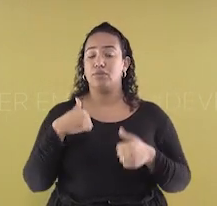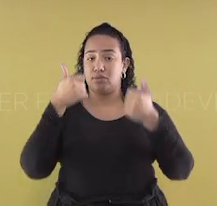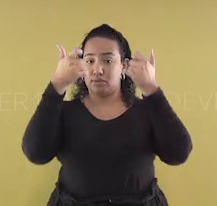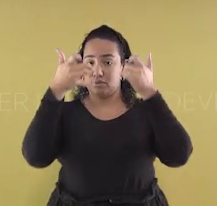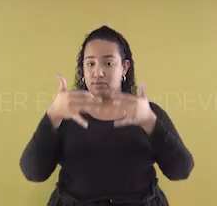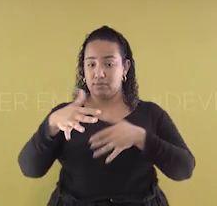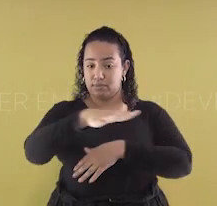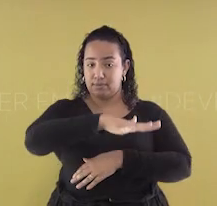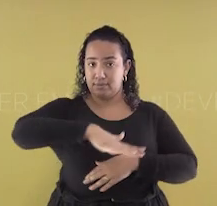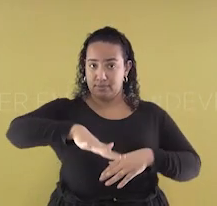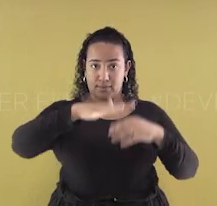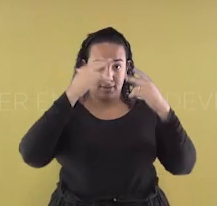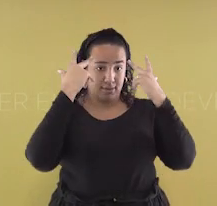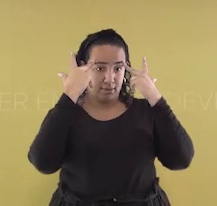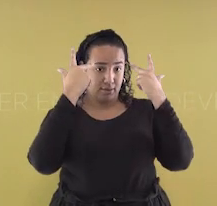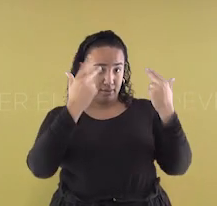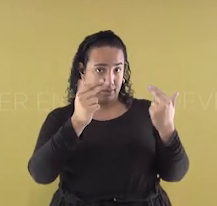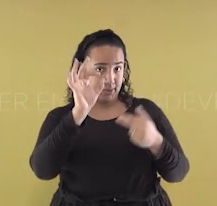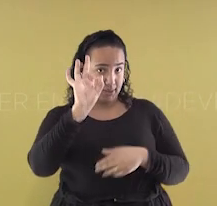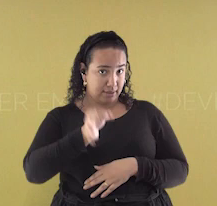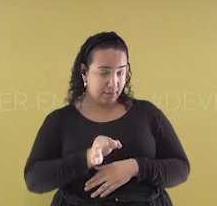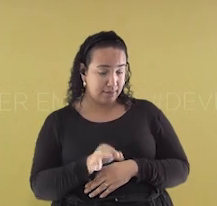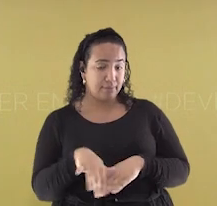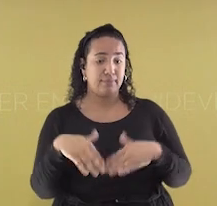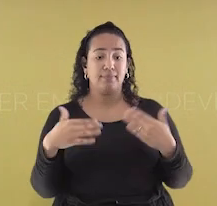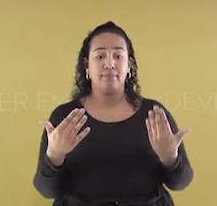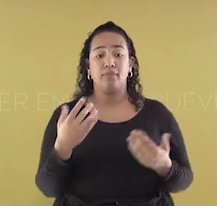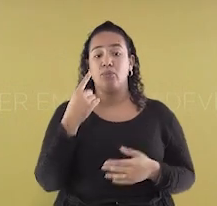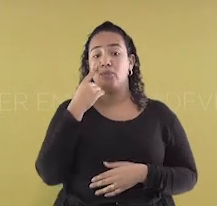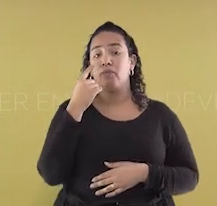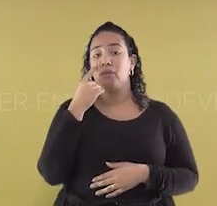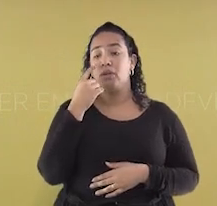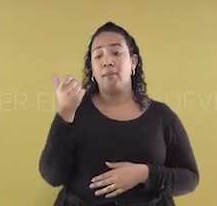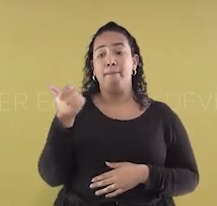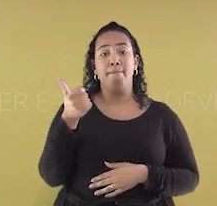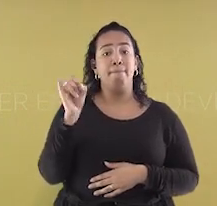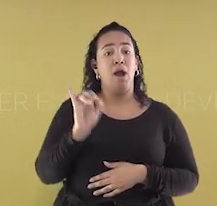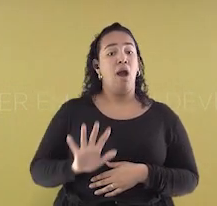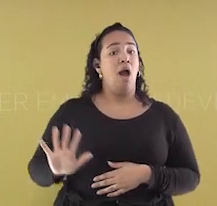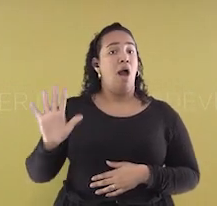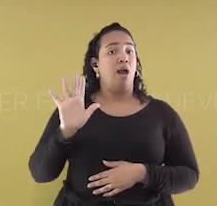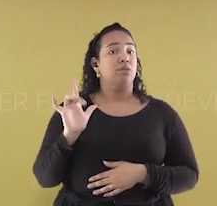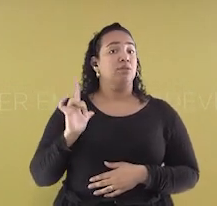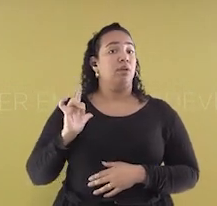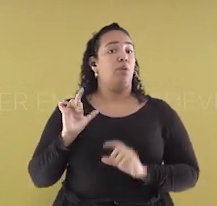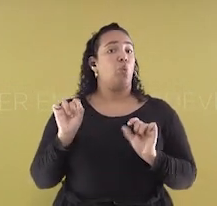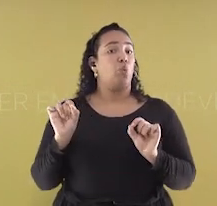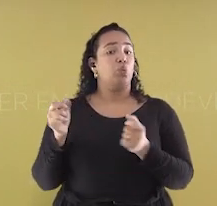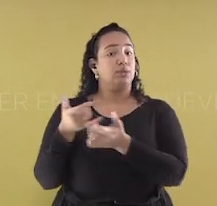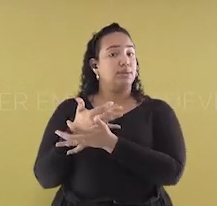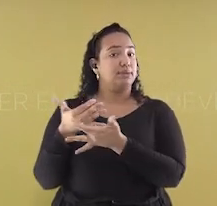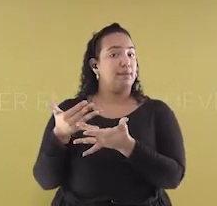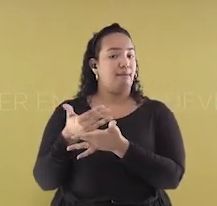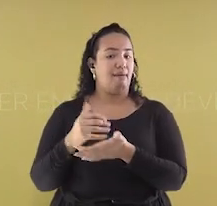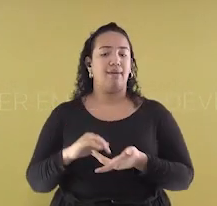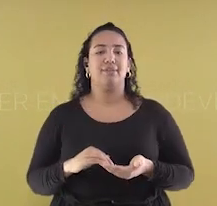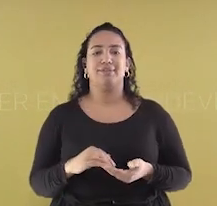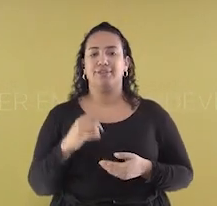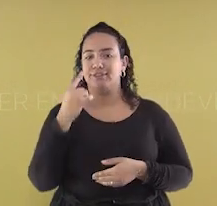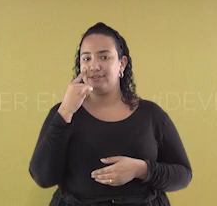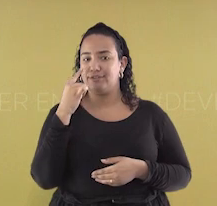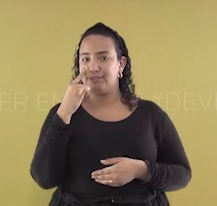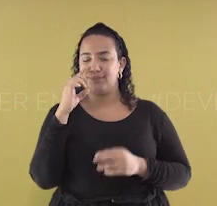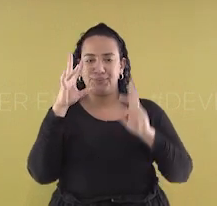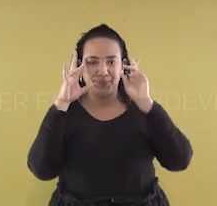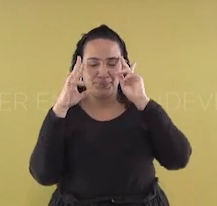sobre o que é um espaço natural, vocês lembram? Na figura número 1, temos uma cidade,